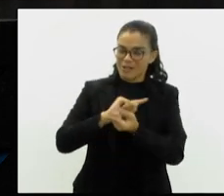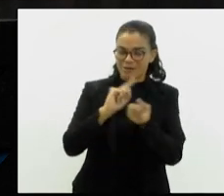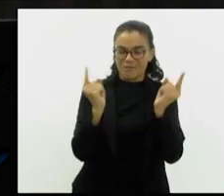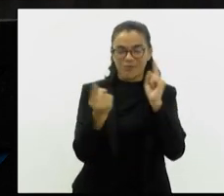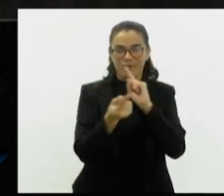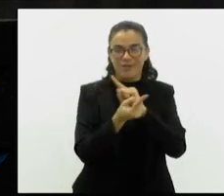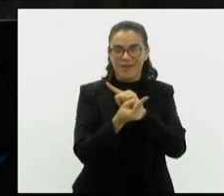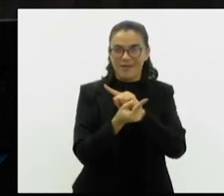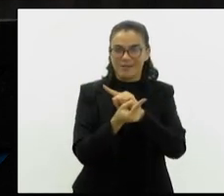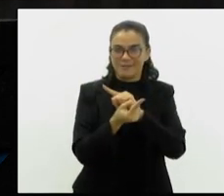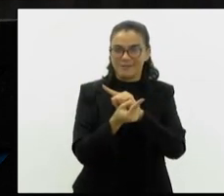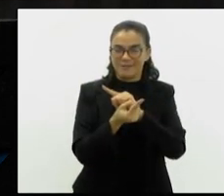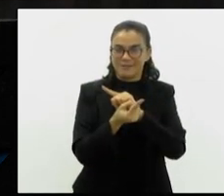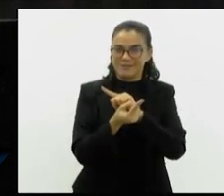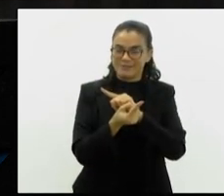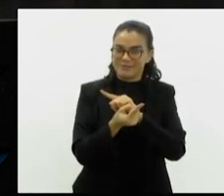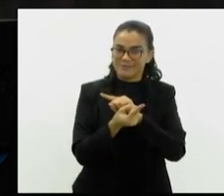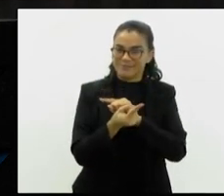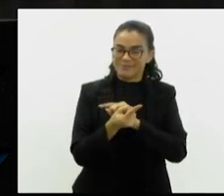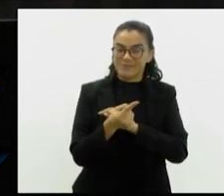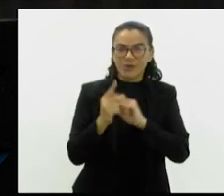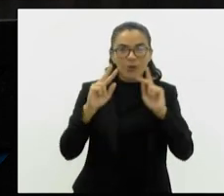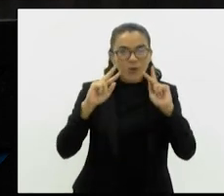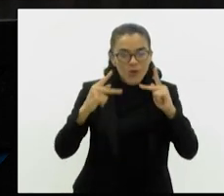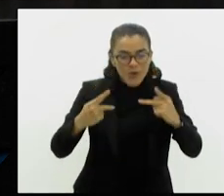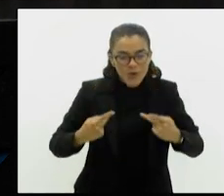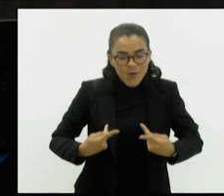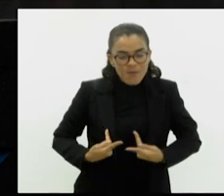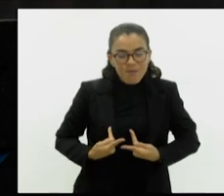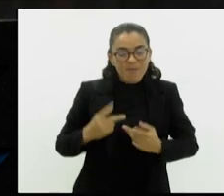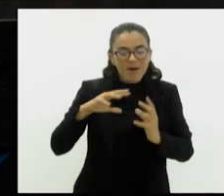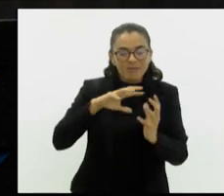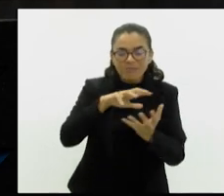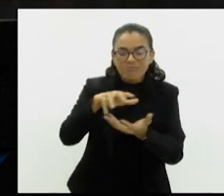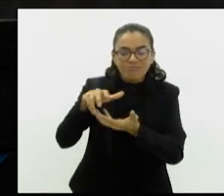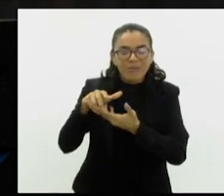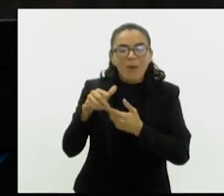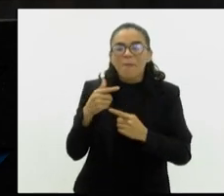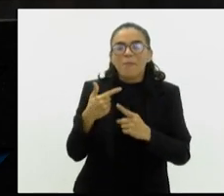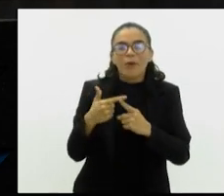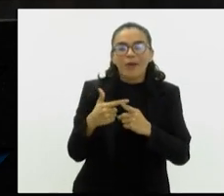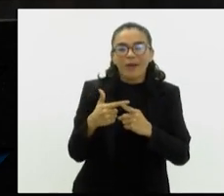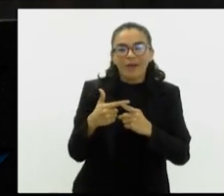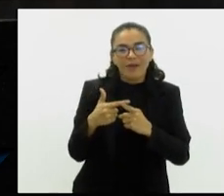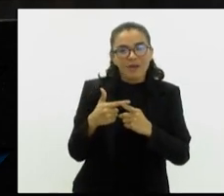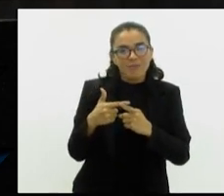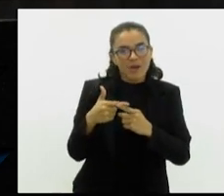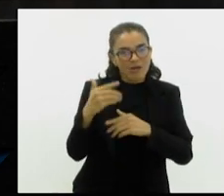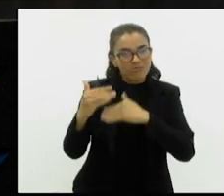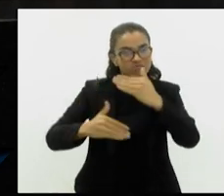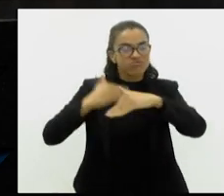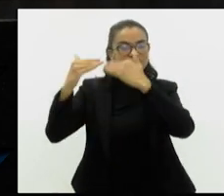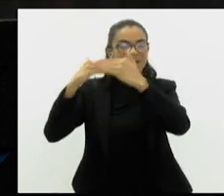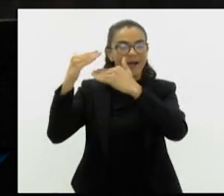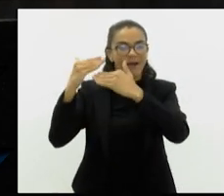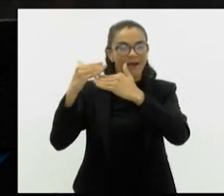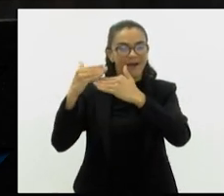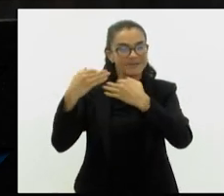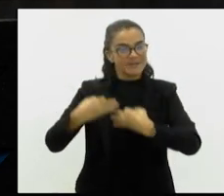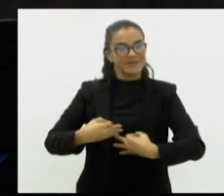os seres humanos estão na face da terra para dar certo não é para dar errado né e